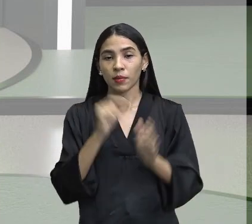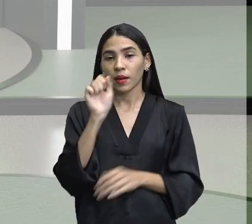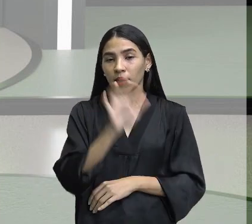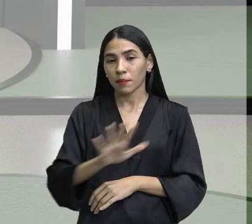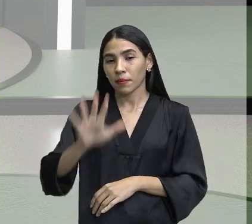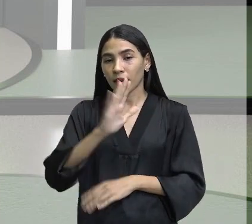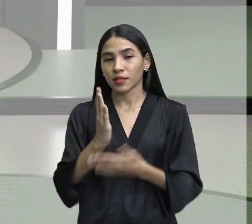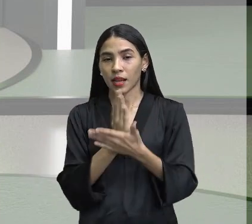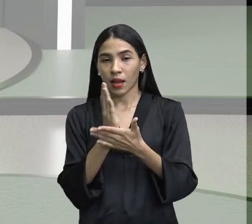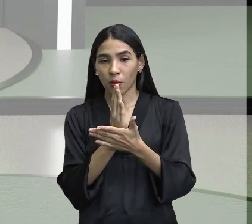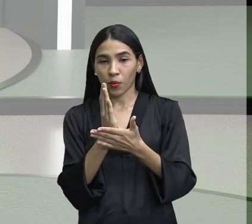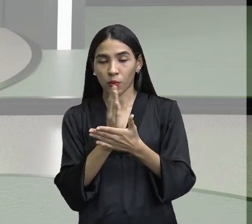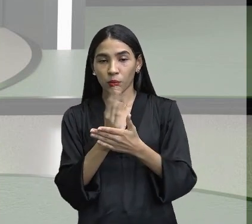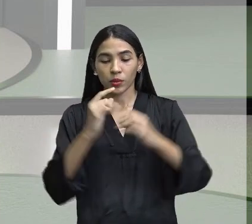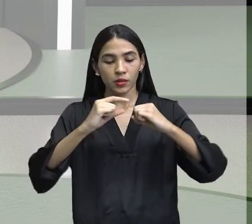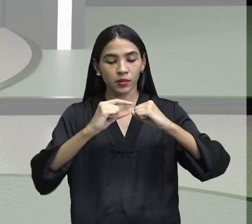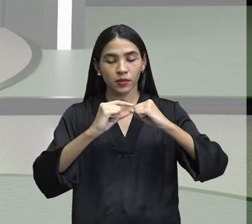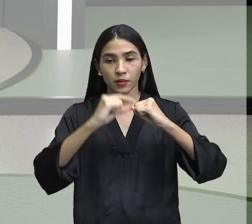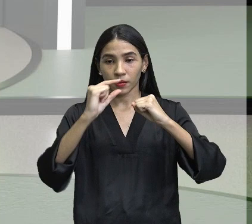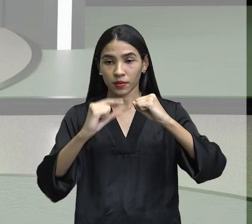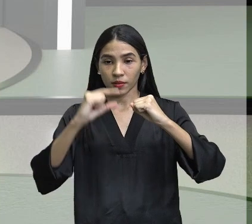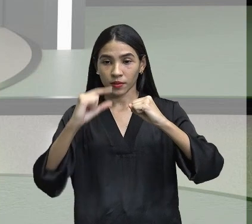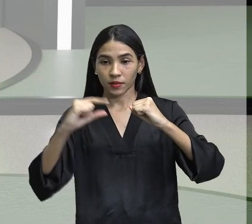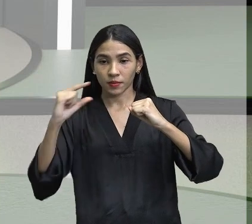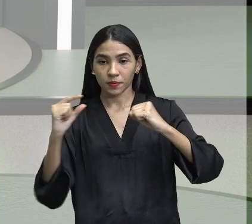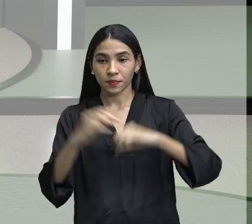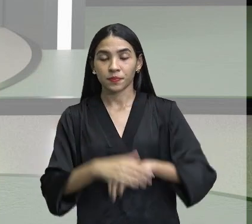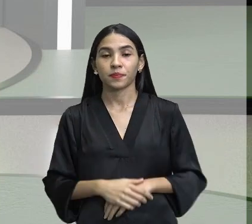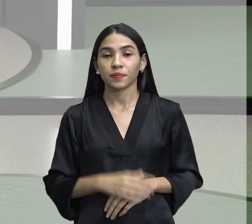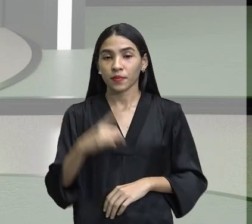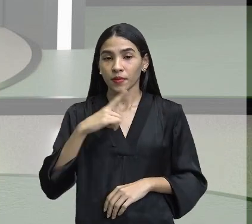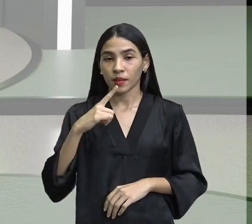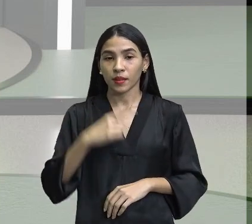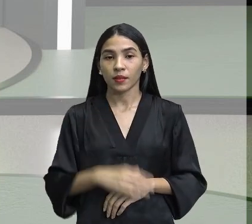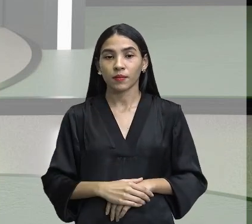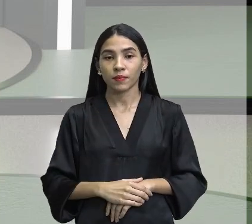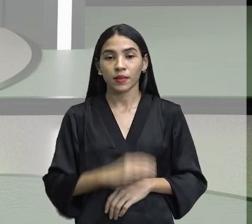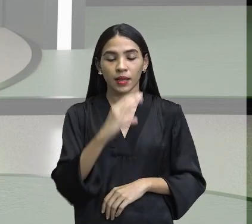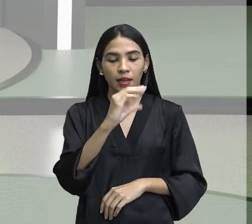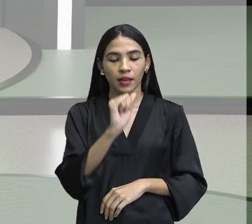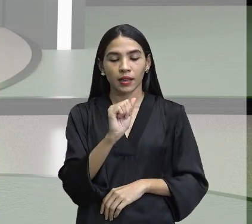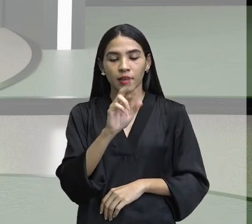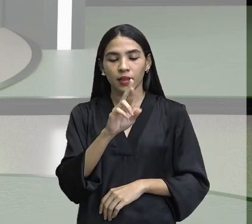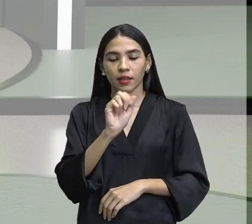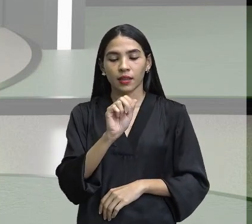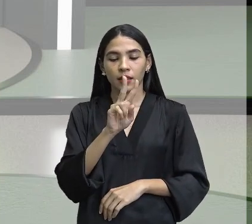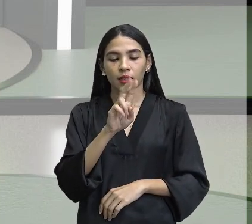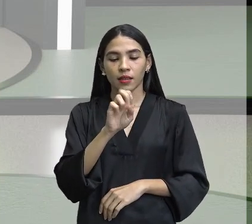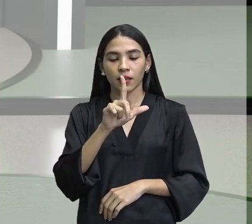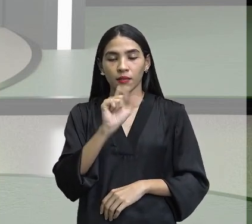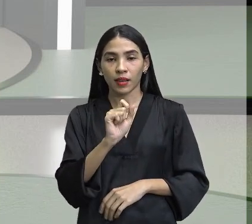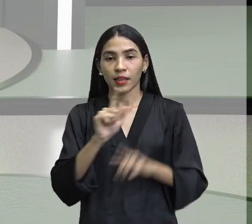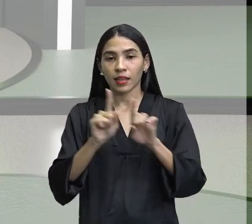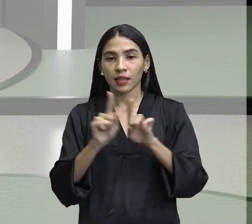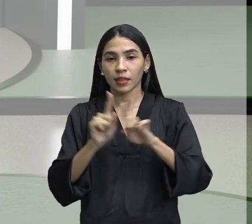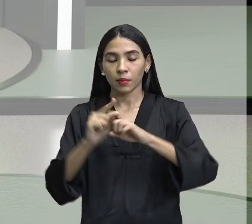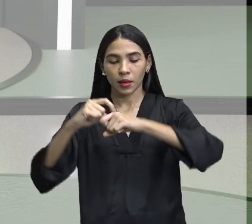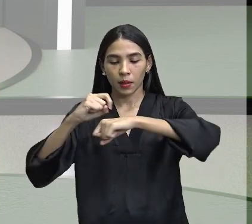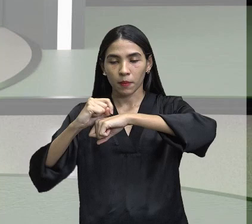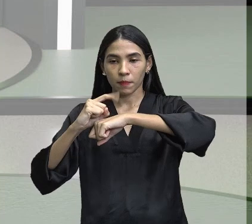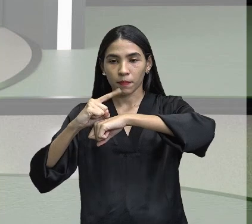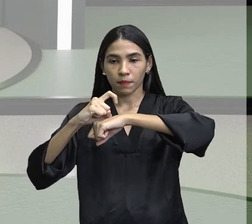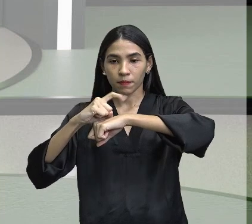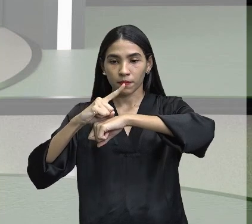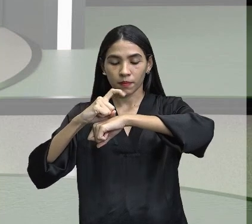ver em nossas aulas. Temos aqui uma caravela, temos um caramujo, temos